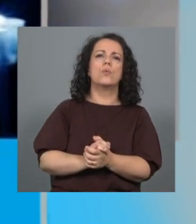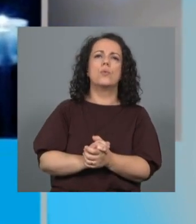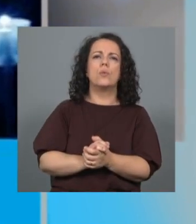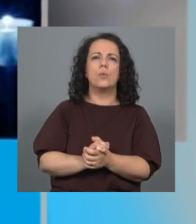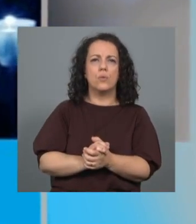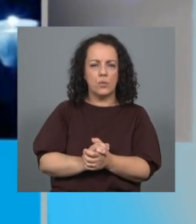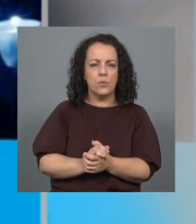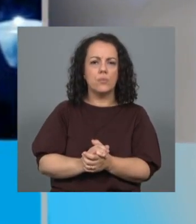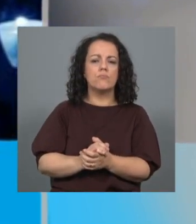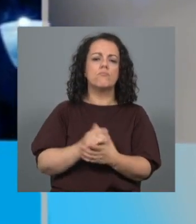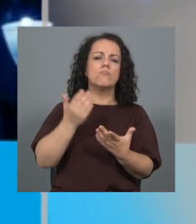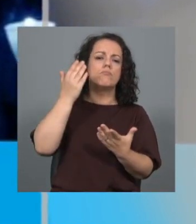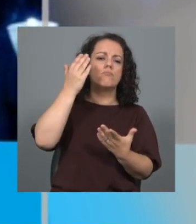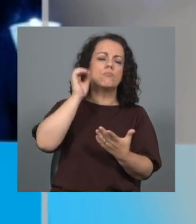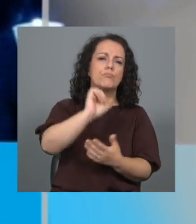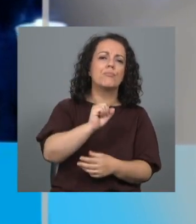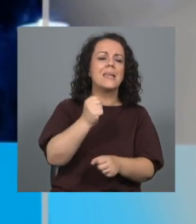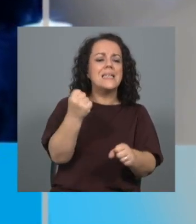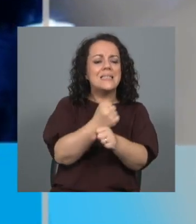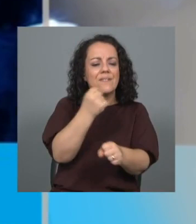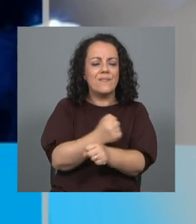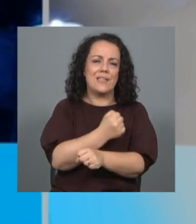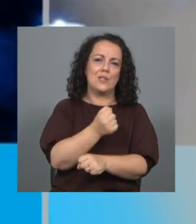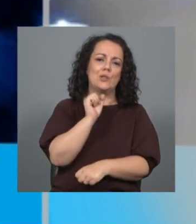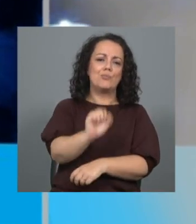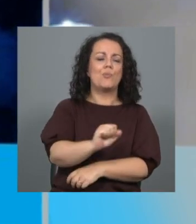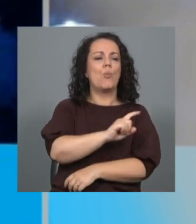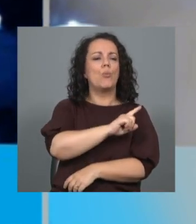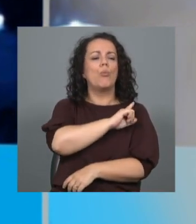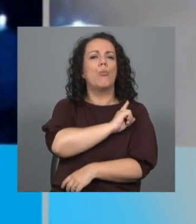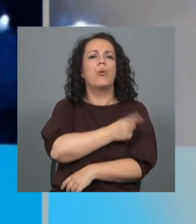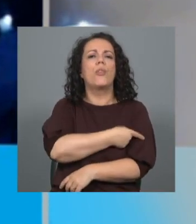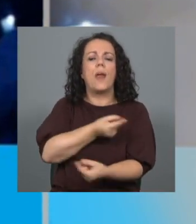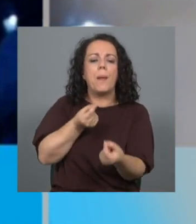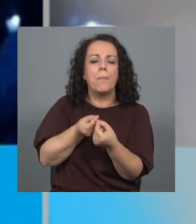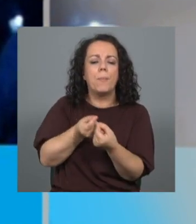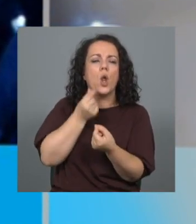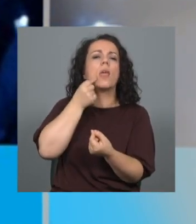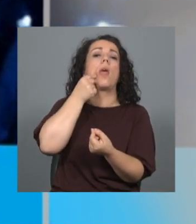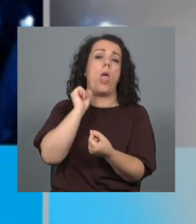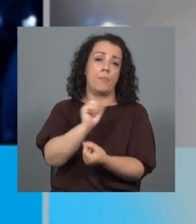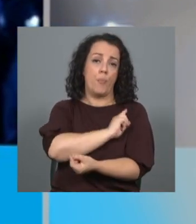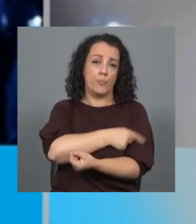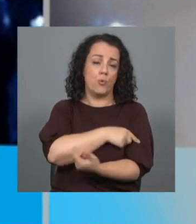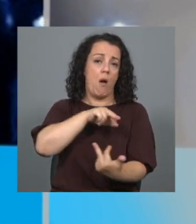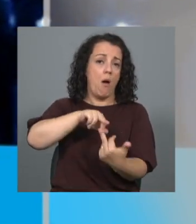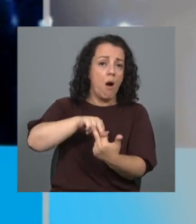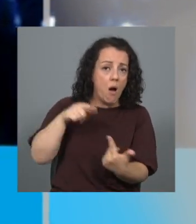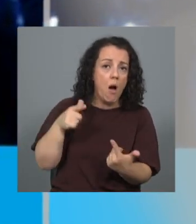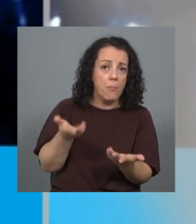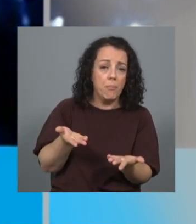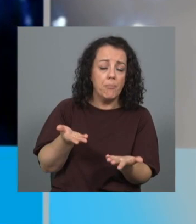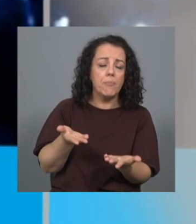os serviços e o poder mais próximo, que é o poder autárquico, foi um bocadinho